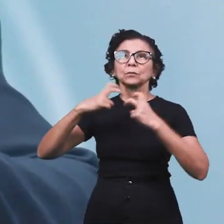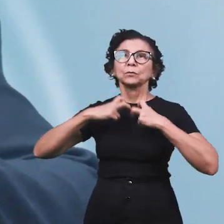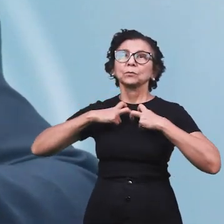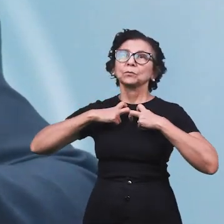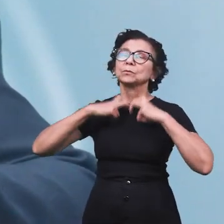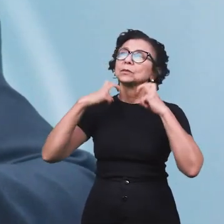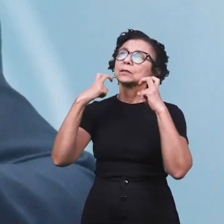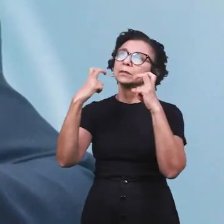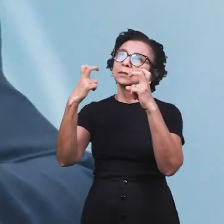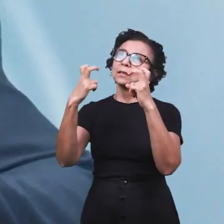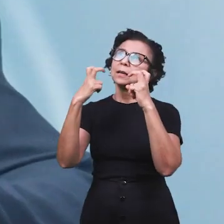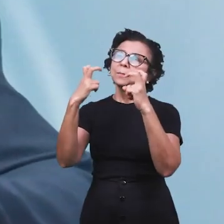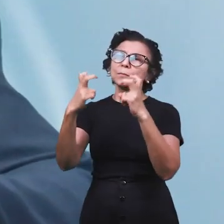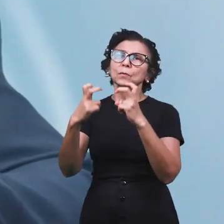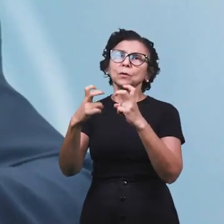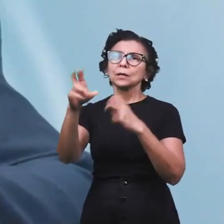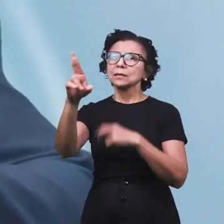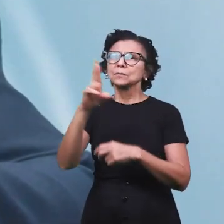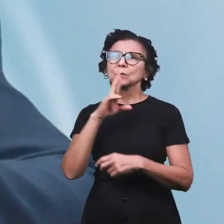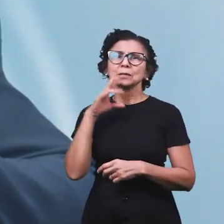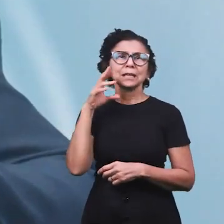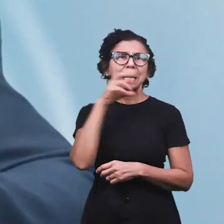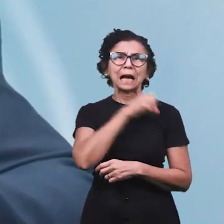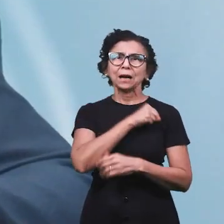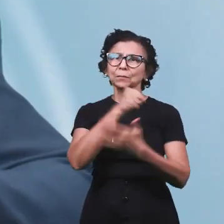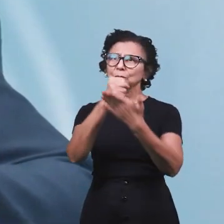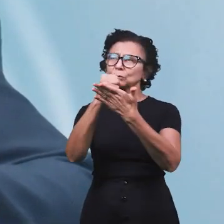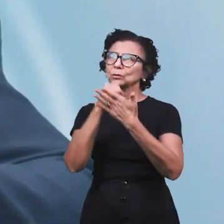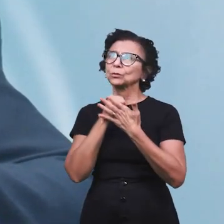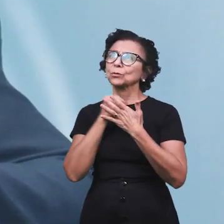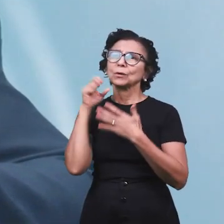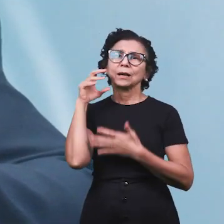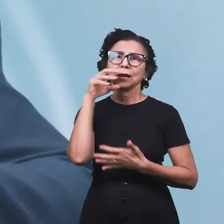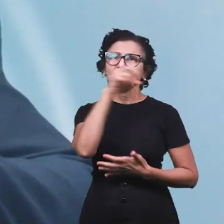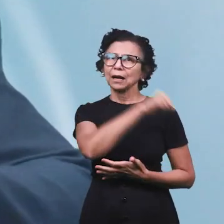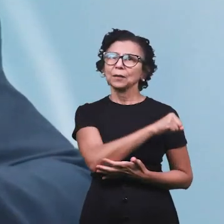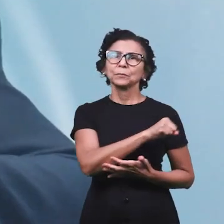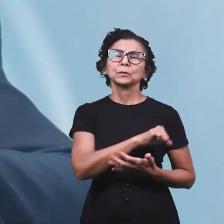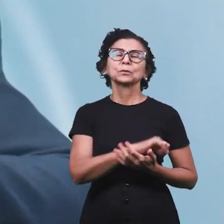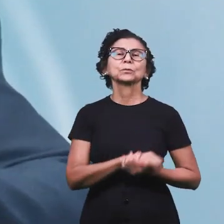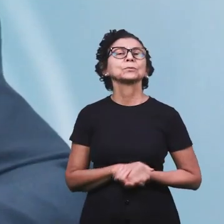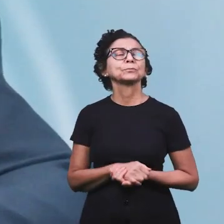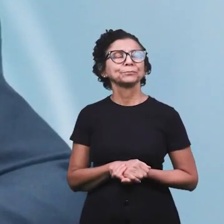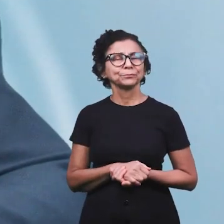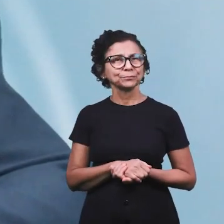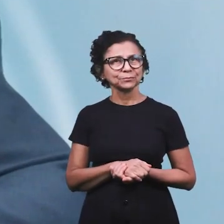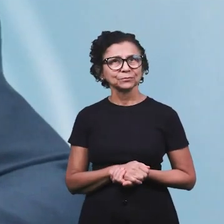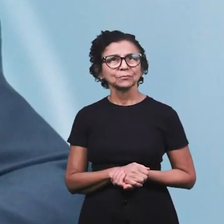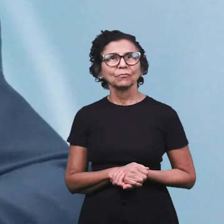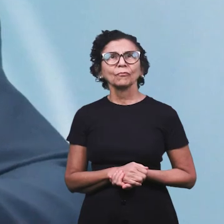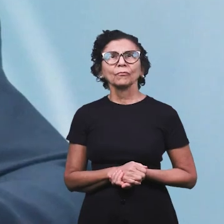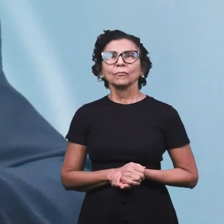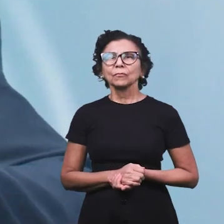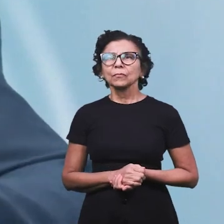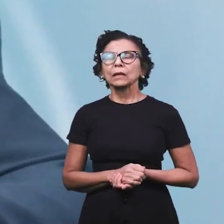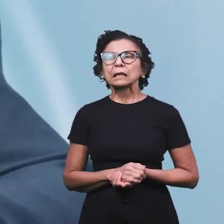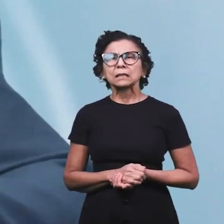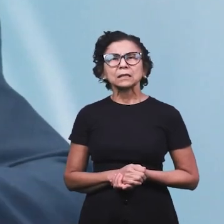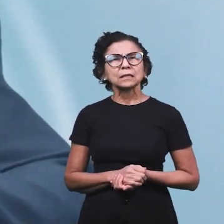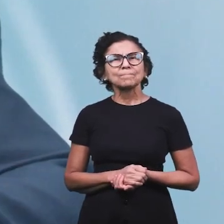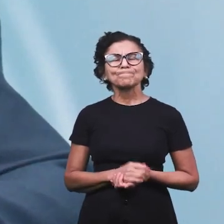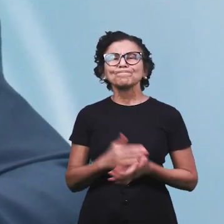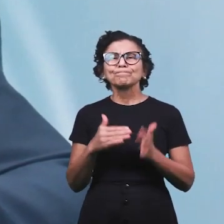uma oração imediata, um pedido de socorro rápido. Precisava continuar a viagem, tinha uma